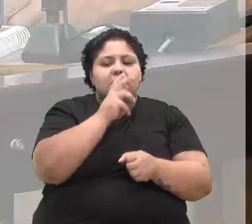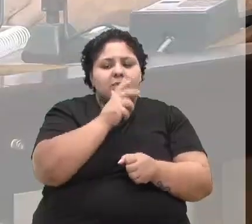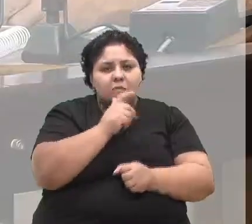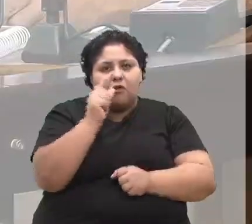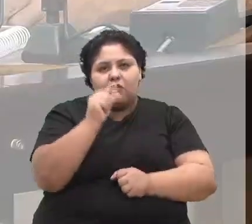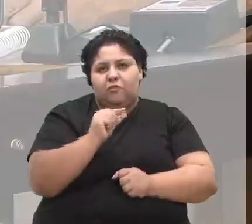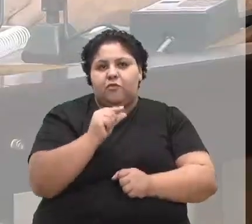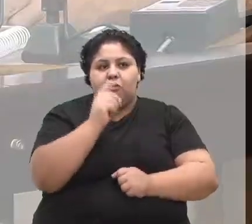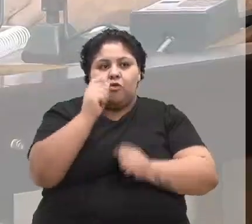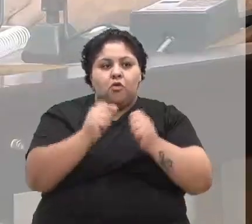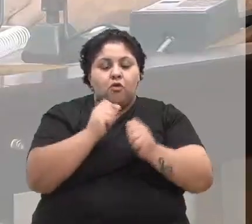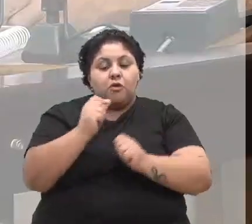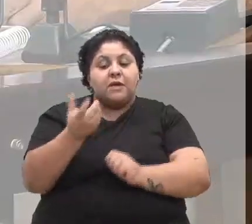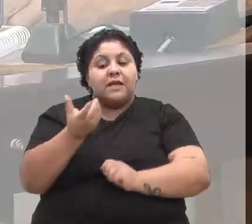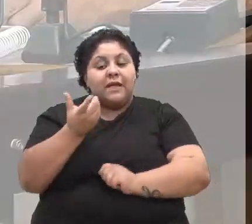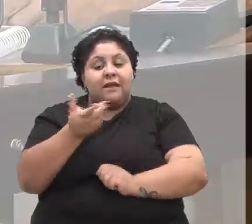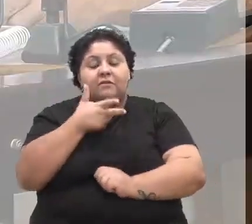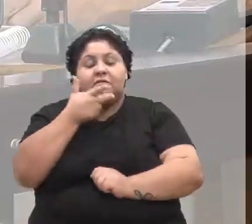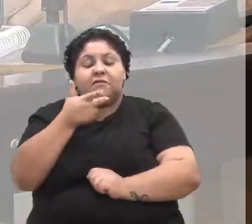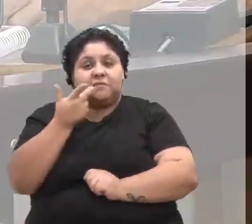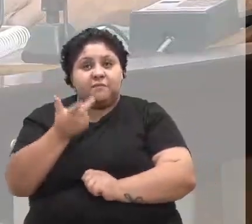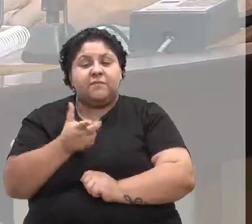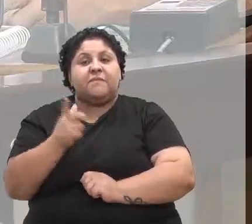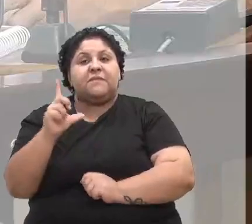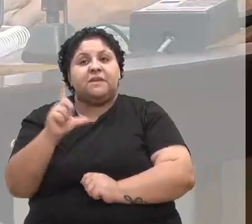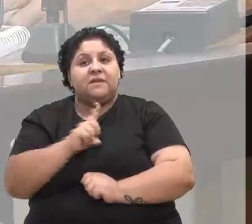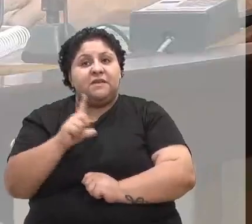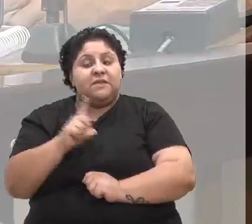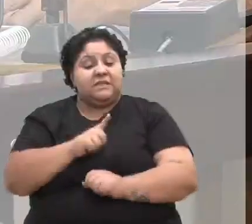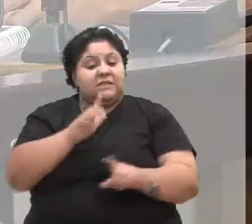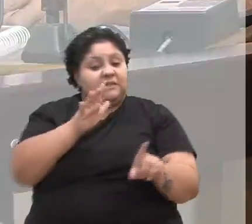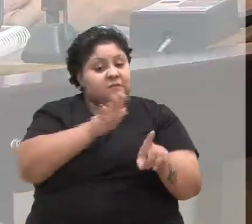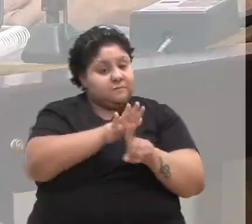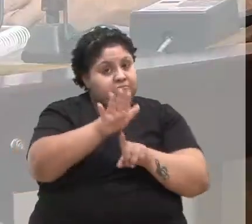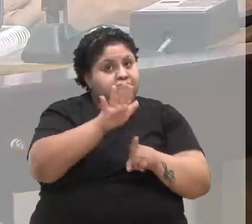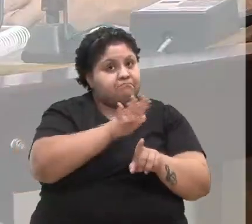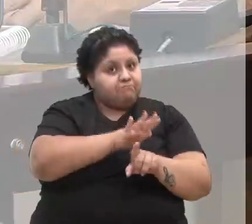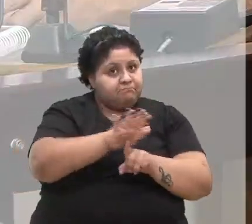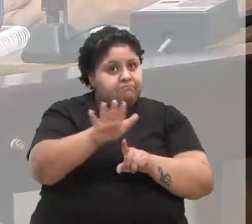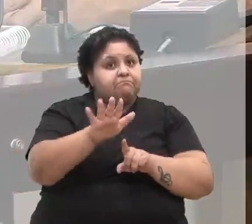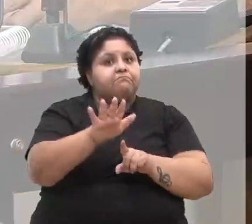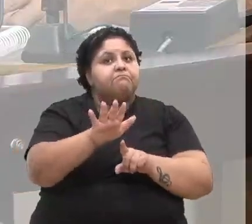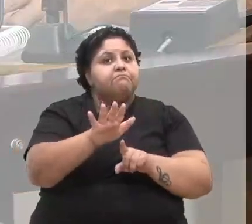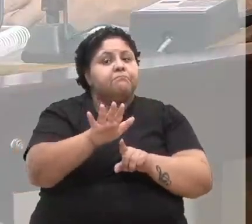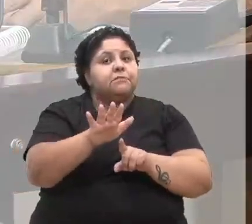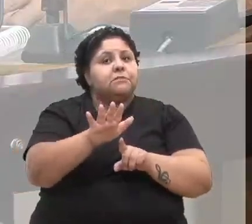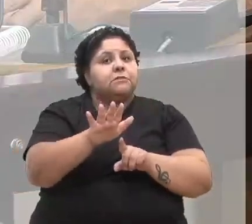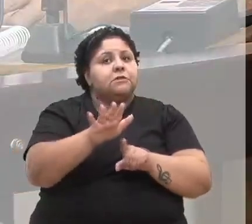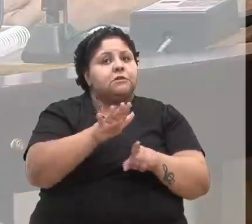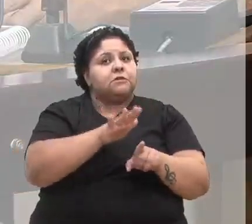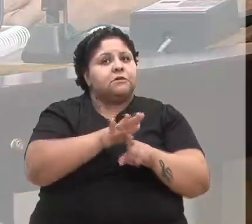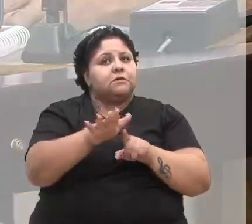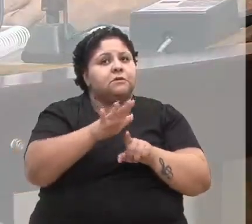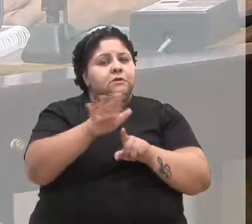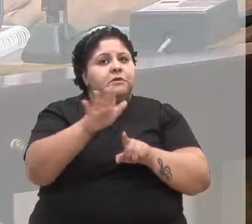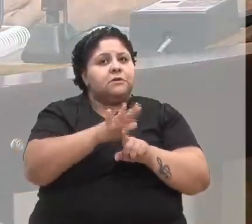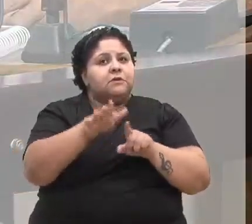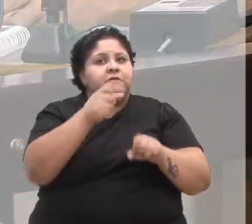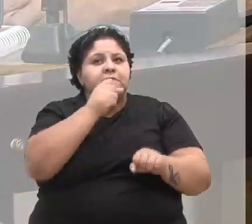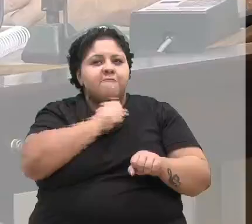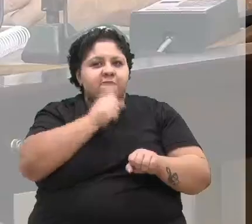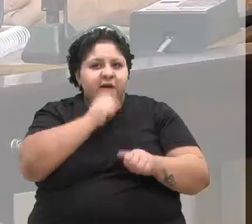Então, o que nós queremos colocar? Que existe uma demanda represada, que está sendo feita, então, todos